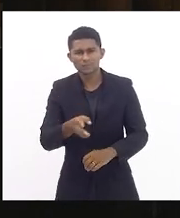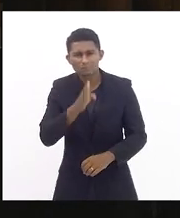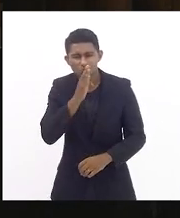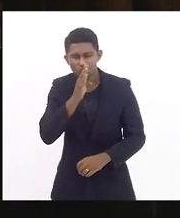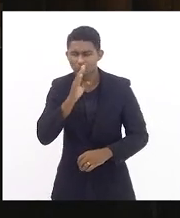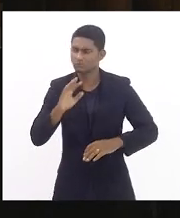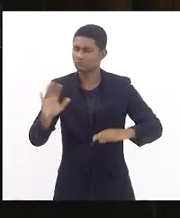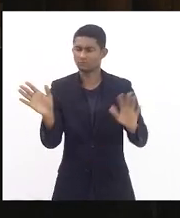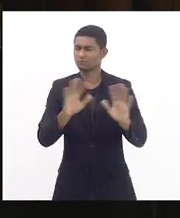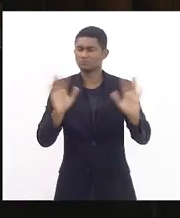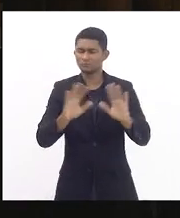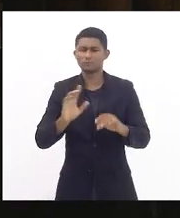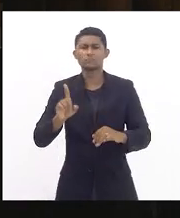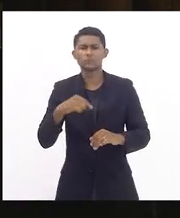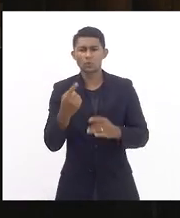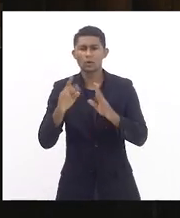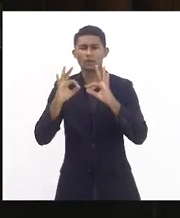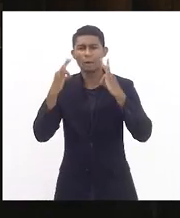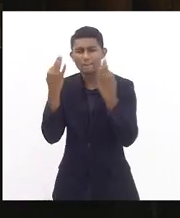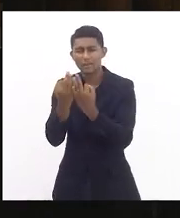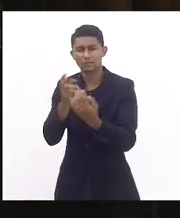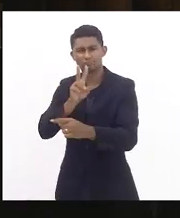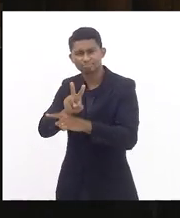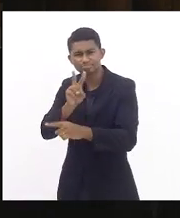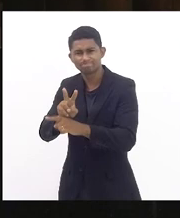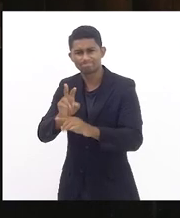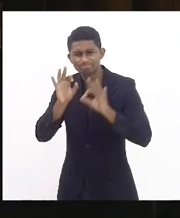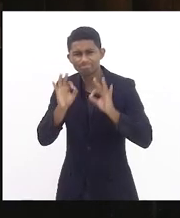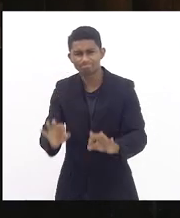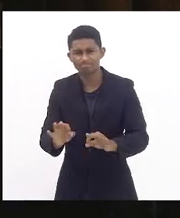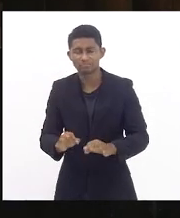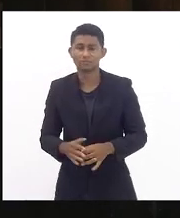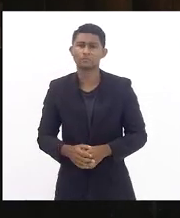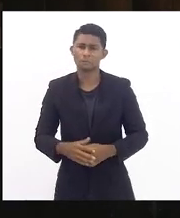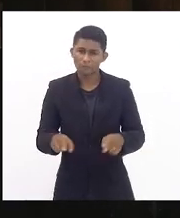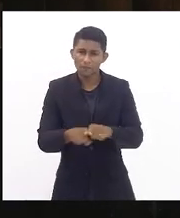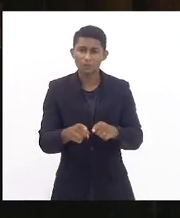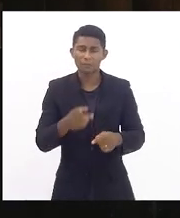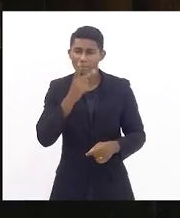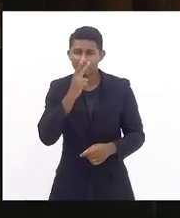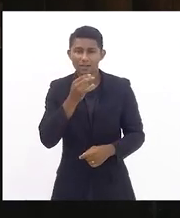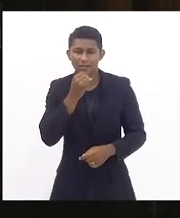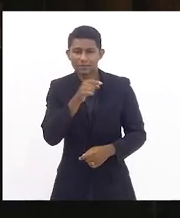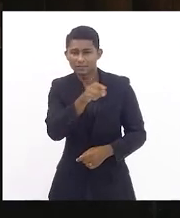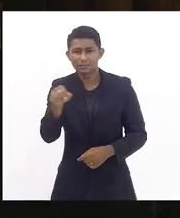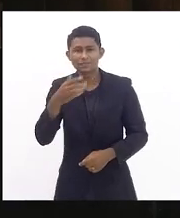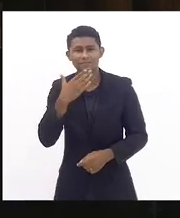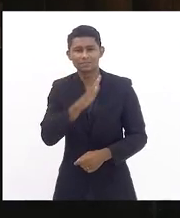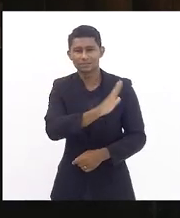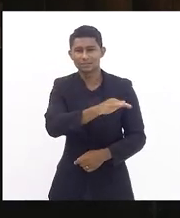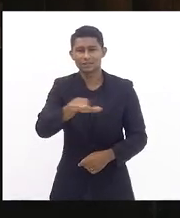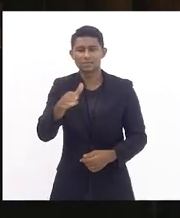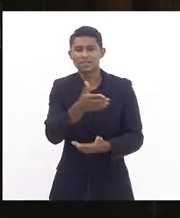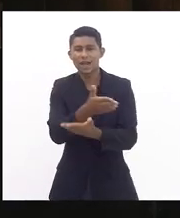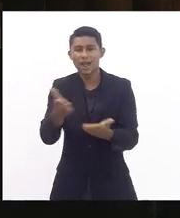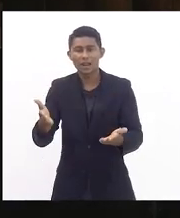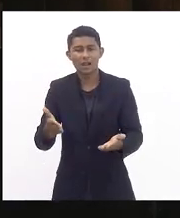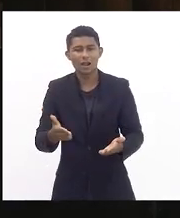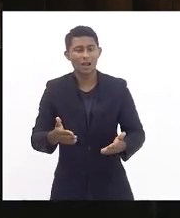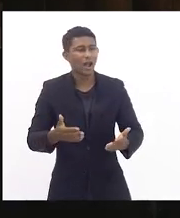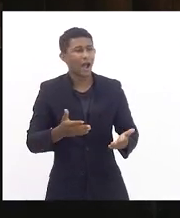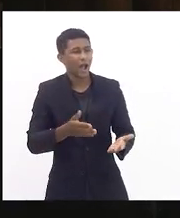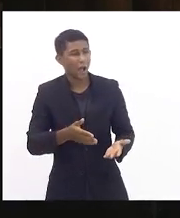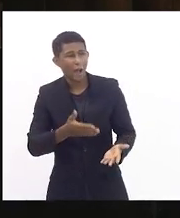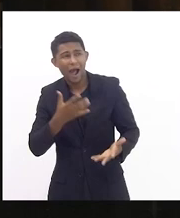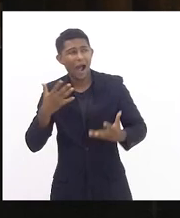somos defensores da família, defensores daqueles que não têm voz. As crianças não têm voz. A família de muitas